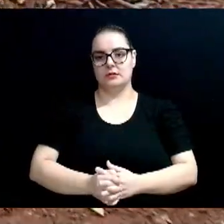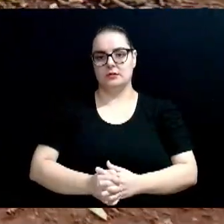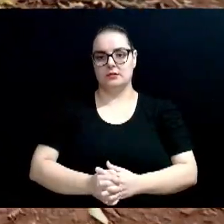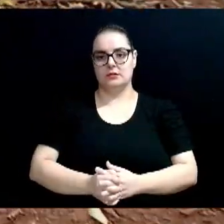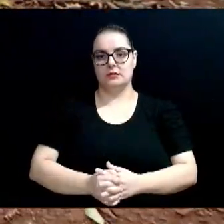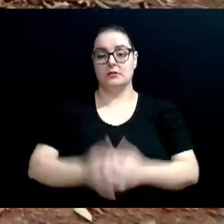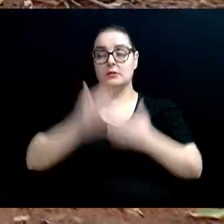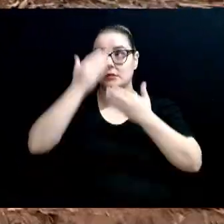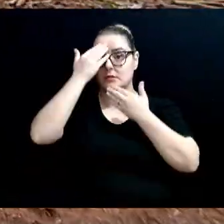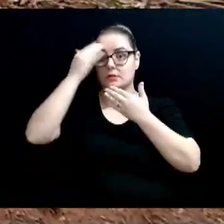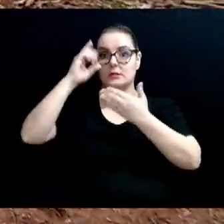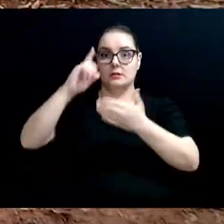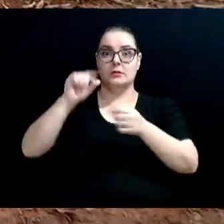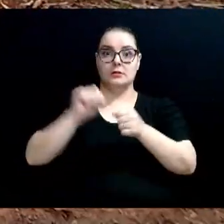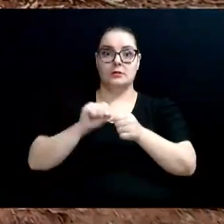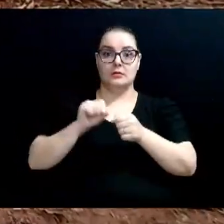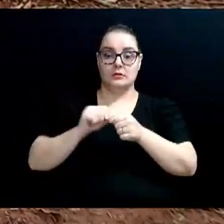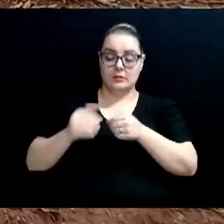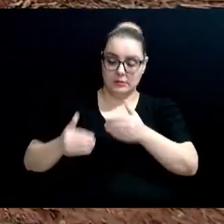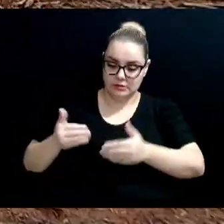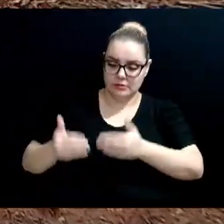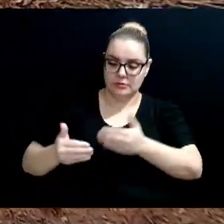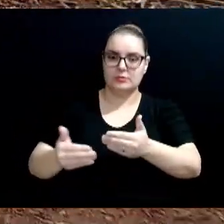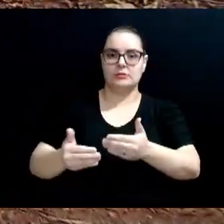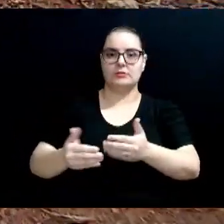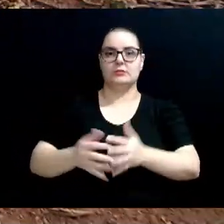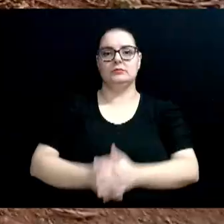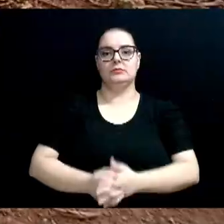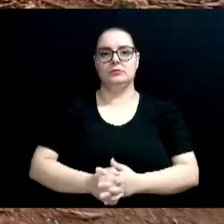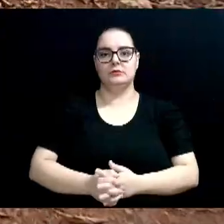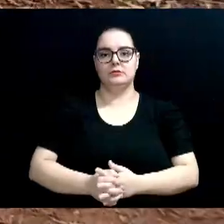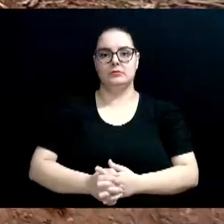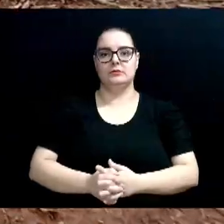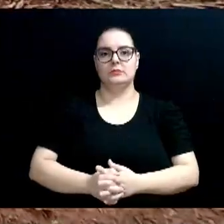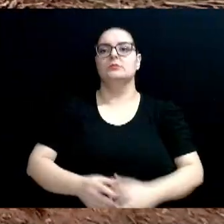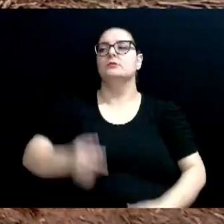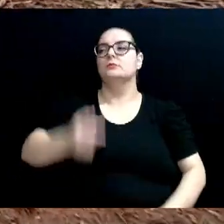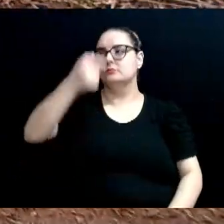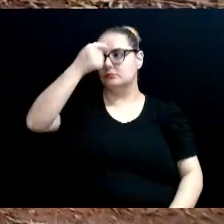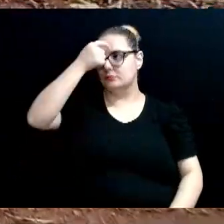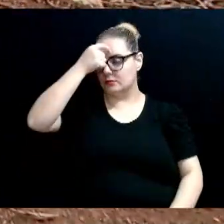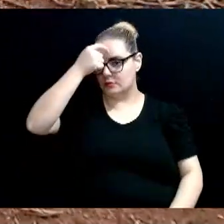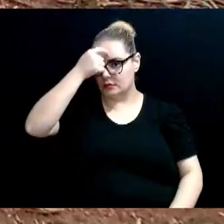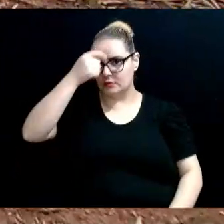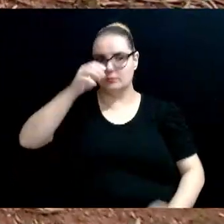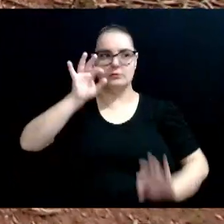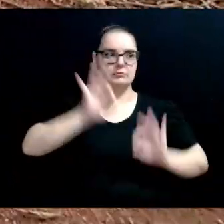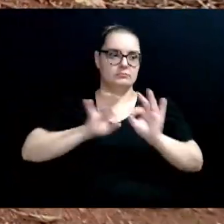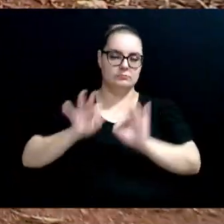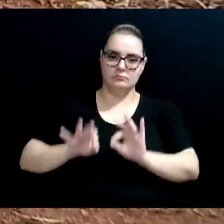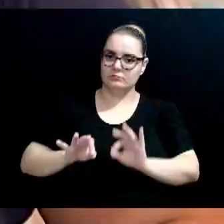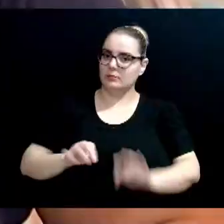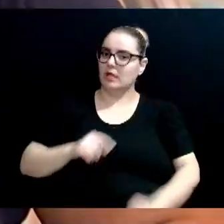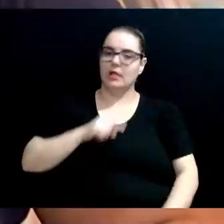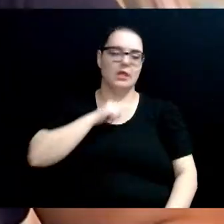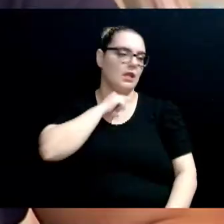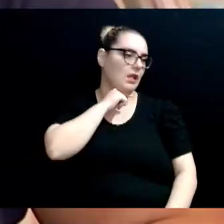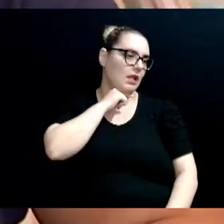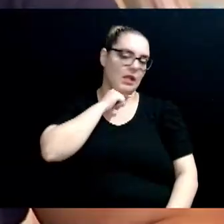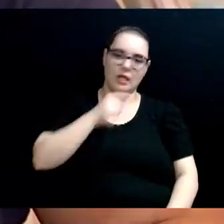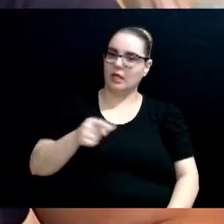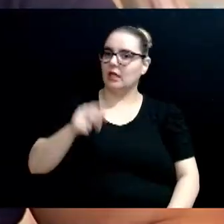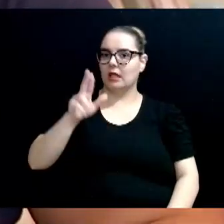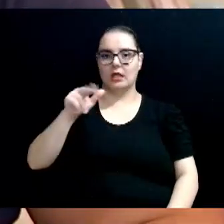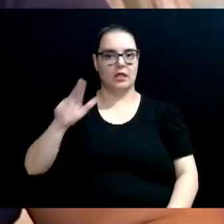graças a Deus a gente fez assim um processo muito, muito consciente. Preparados? Ninguém